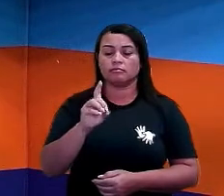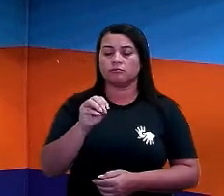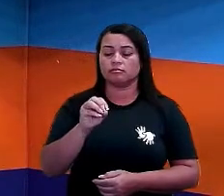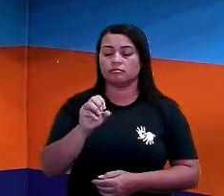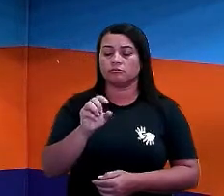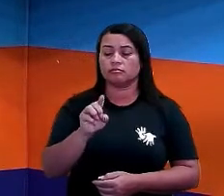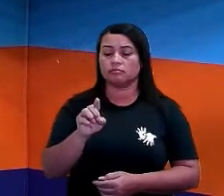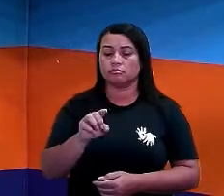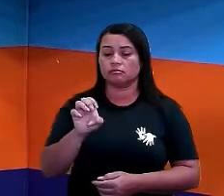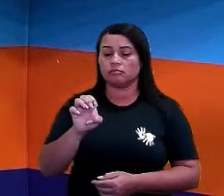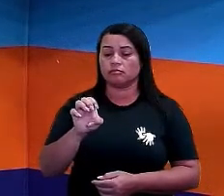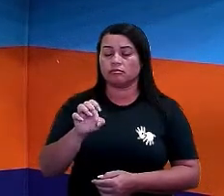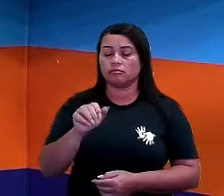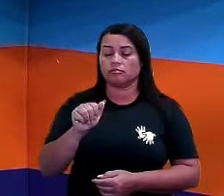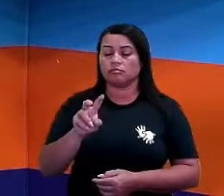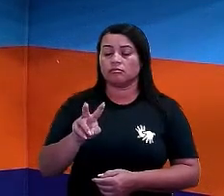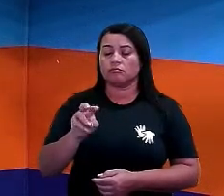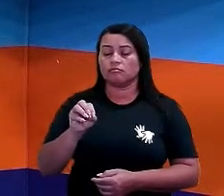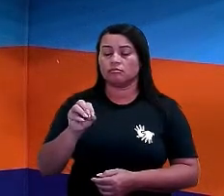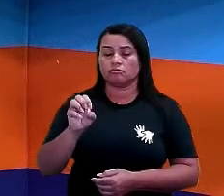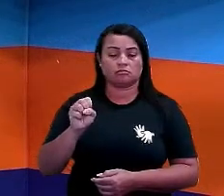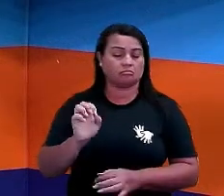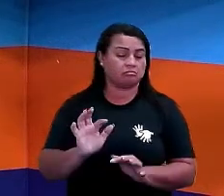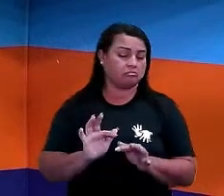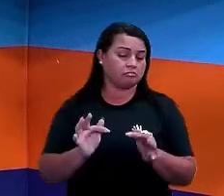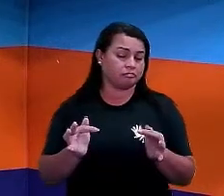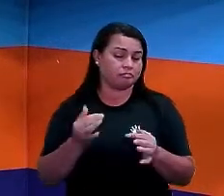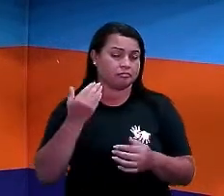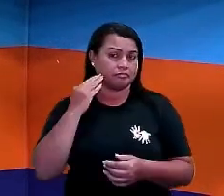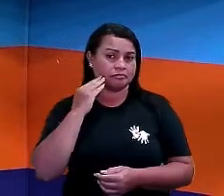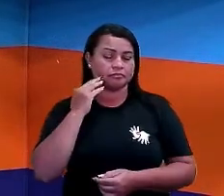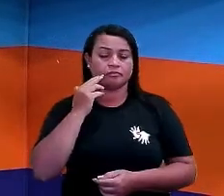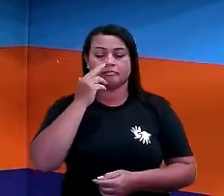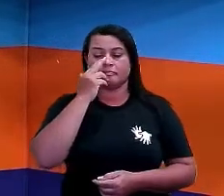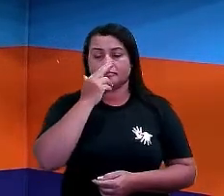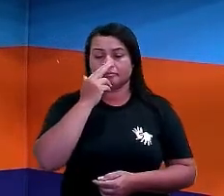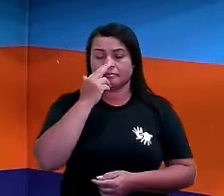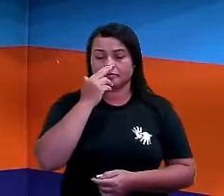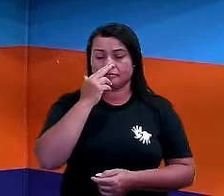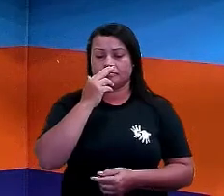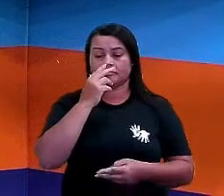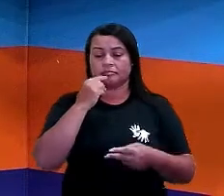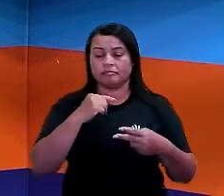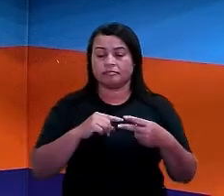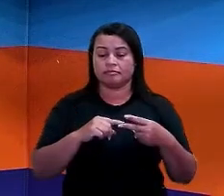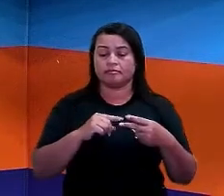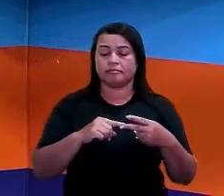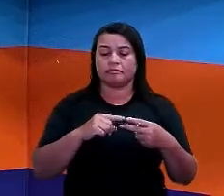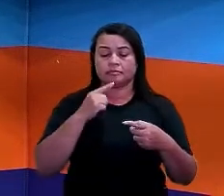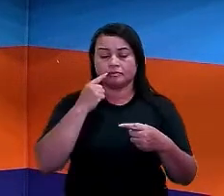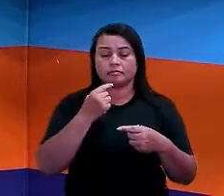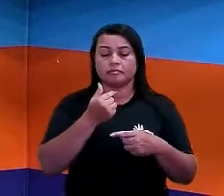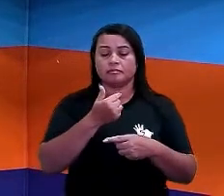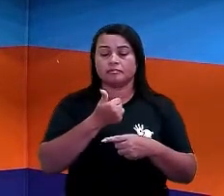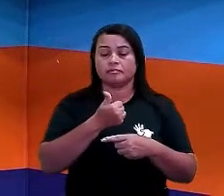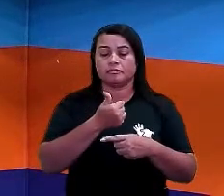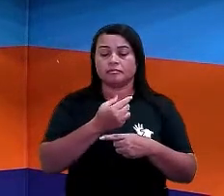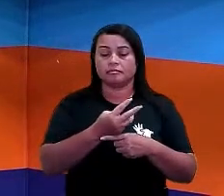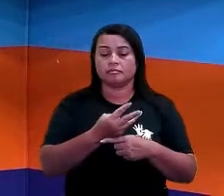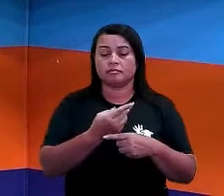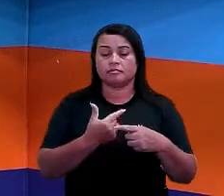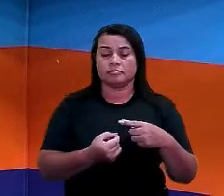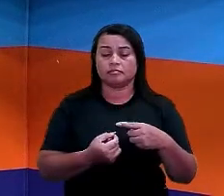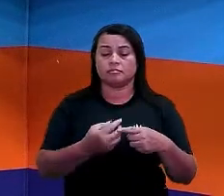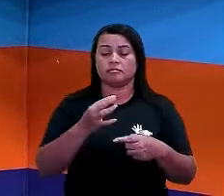E no final, bota a palavra avos. Do mesmo jeito, você vai fazer aqui, ó. 3,